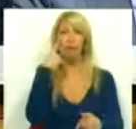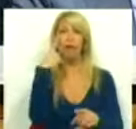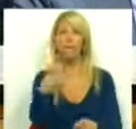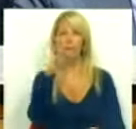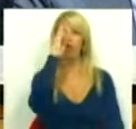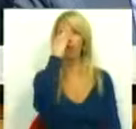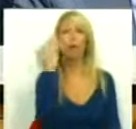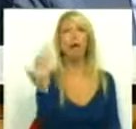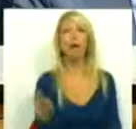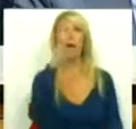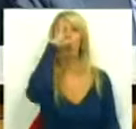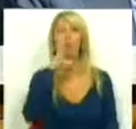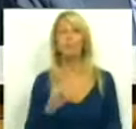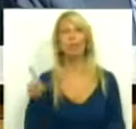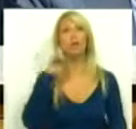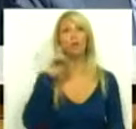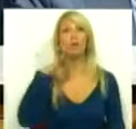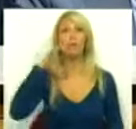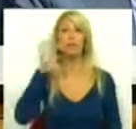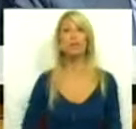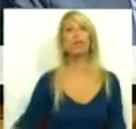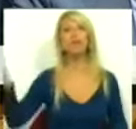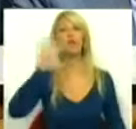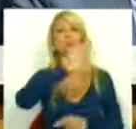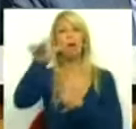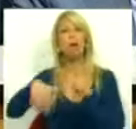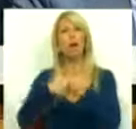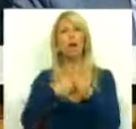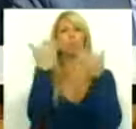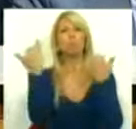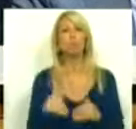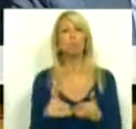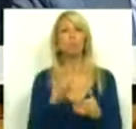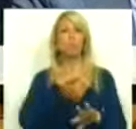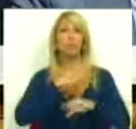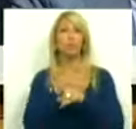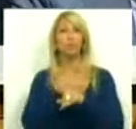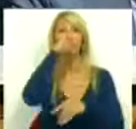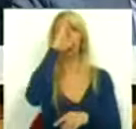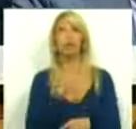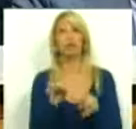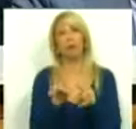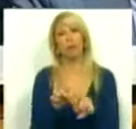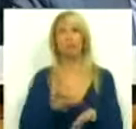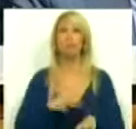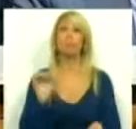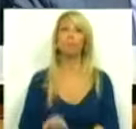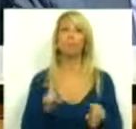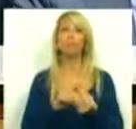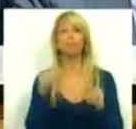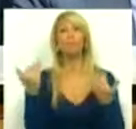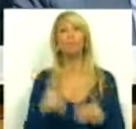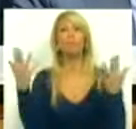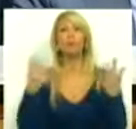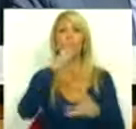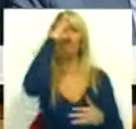um esforço da parte do Ministério da Defesa Nacional em acompanhar a restrição dos outros ministérios e, por essa via, as restrições